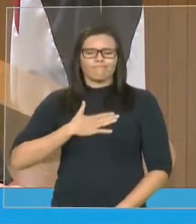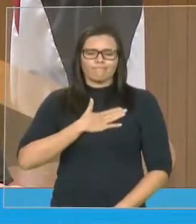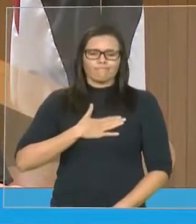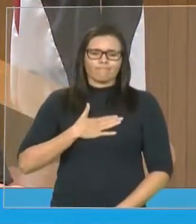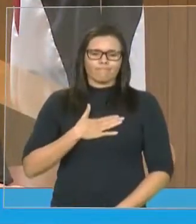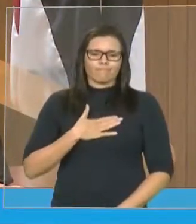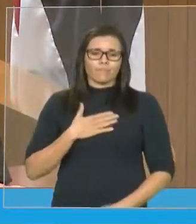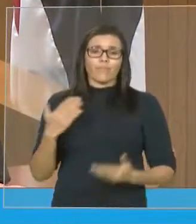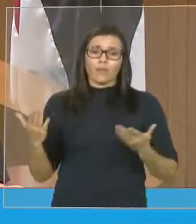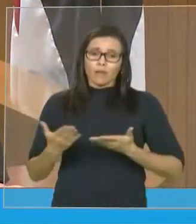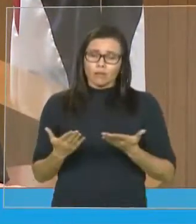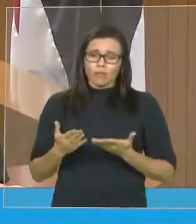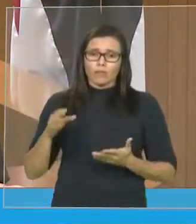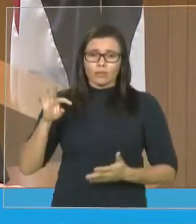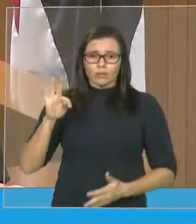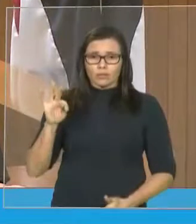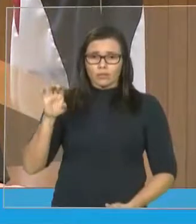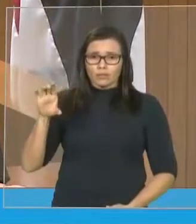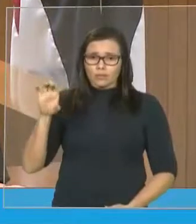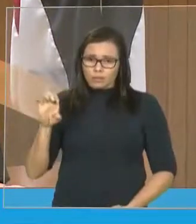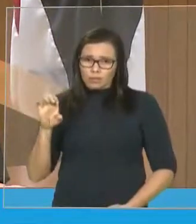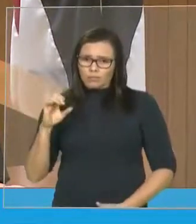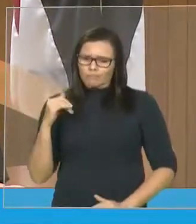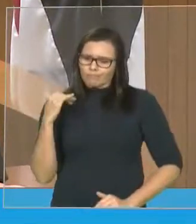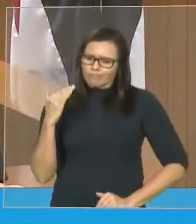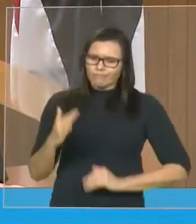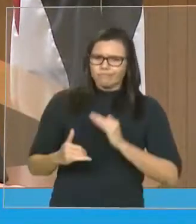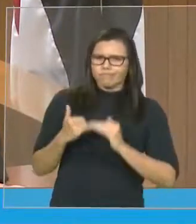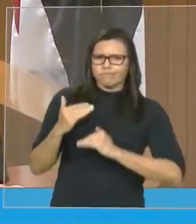agora para uma nova fase. O tribunal que era,